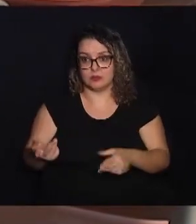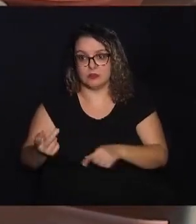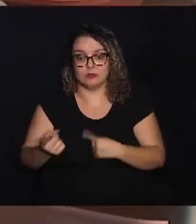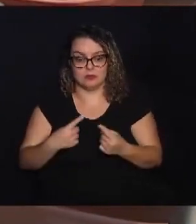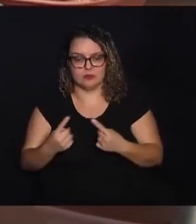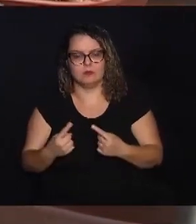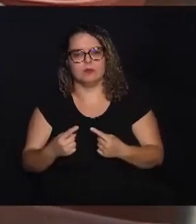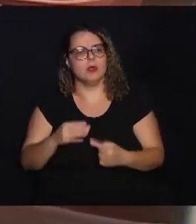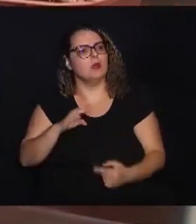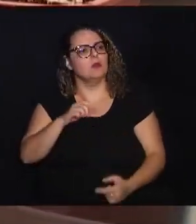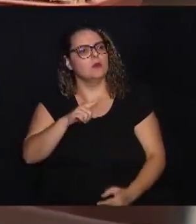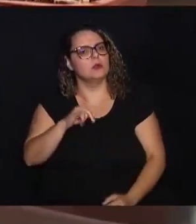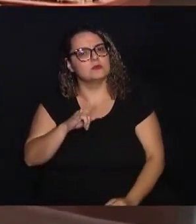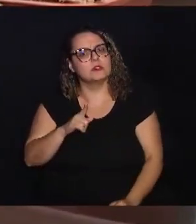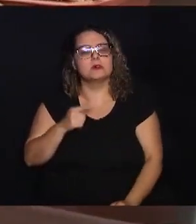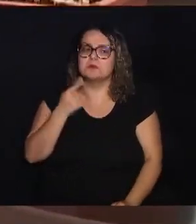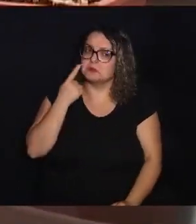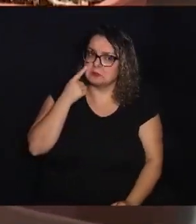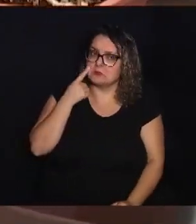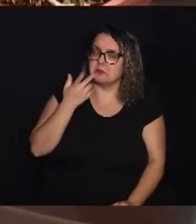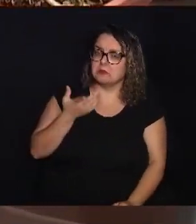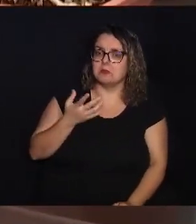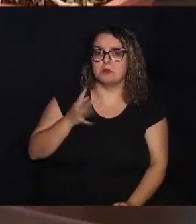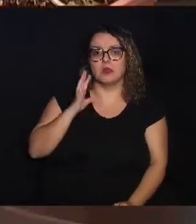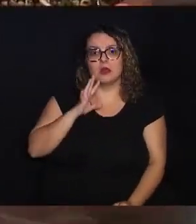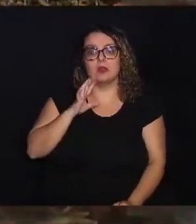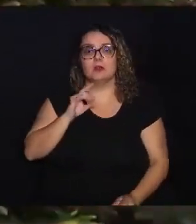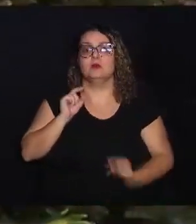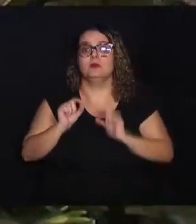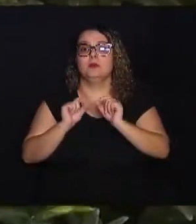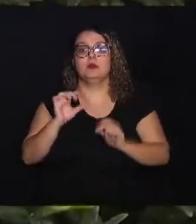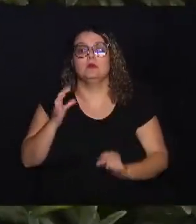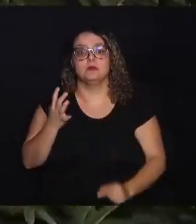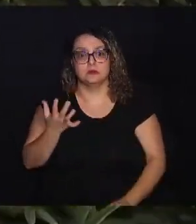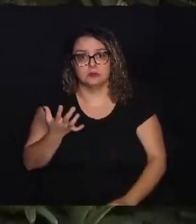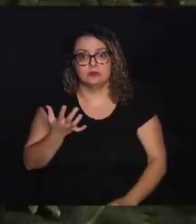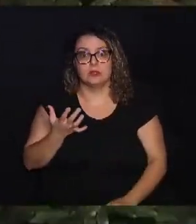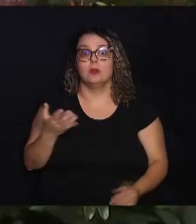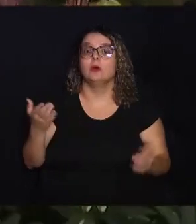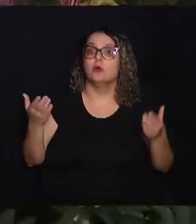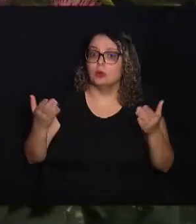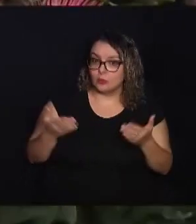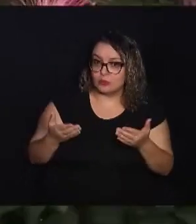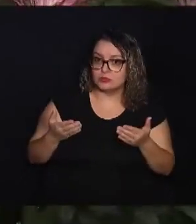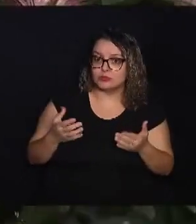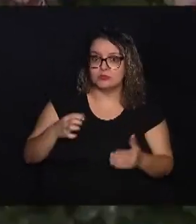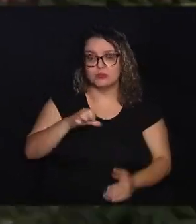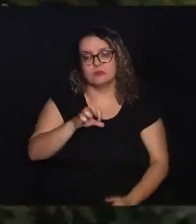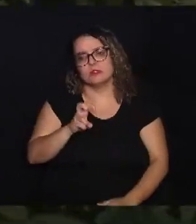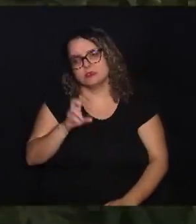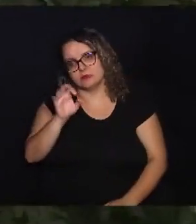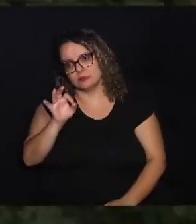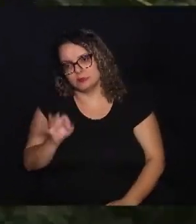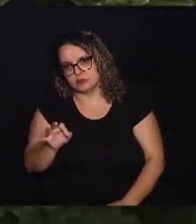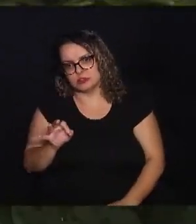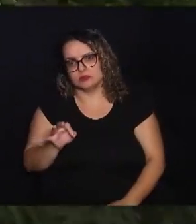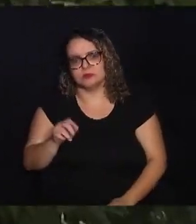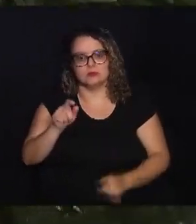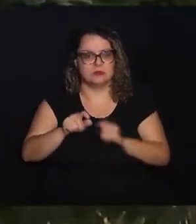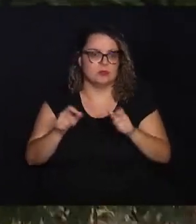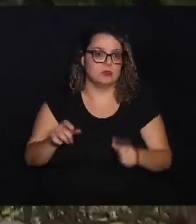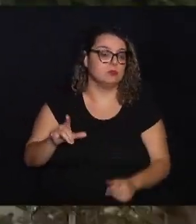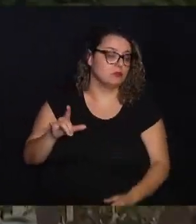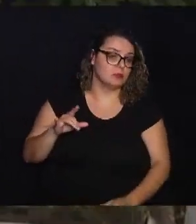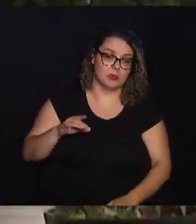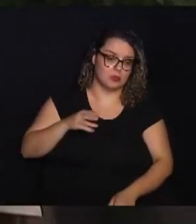opa, bonsai, olha que interessante. E aí o que acontece? Hoje, 95% das pessoas vêm pelo WhatsApp, vêm